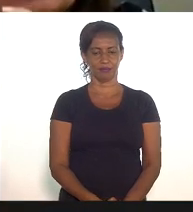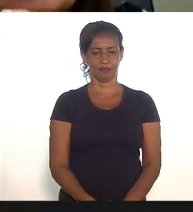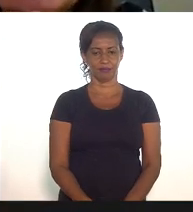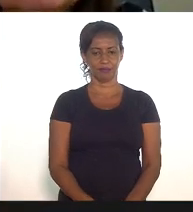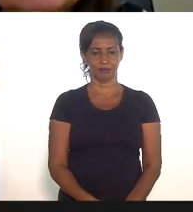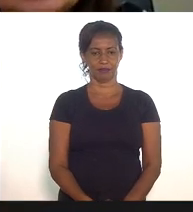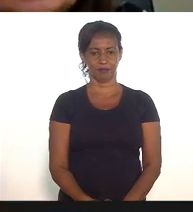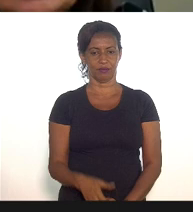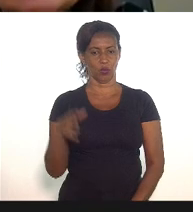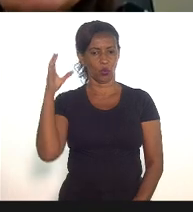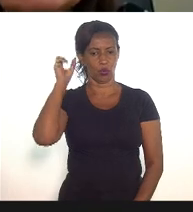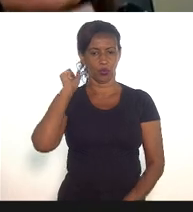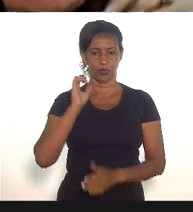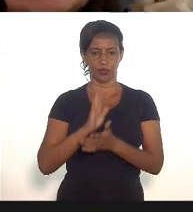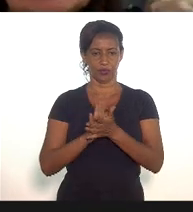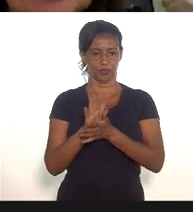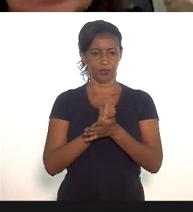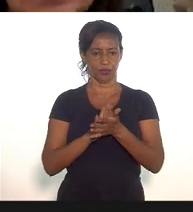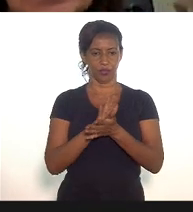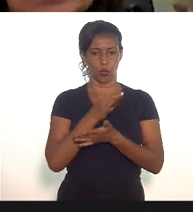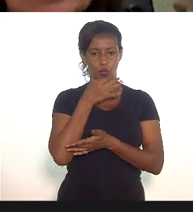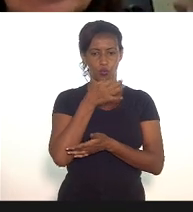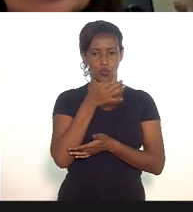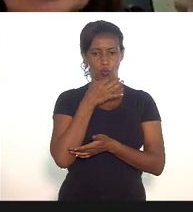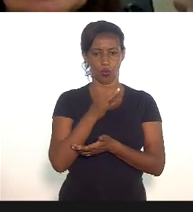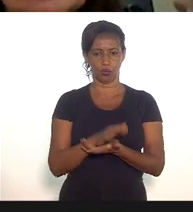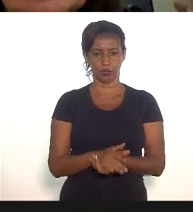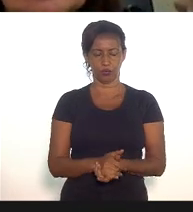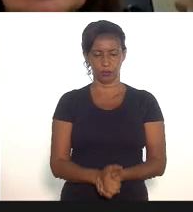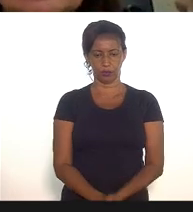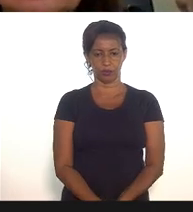Não estamos lhe ouvindo, deputada. Está sem som.